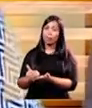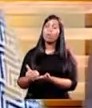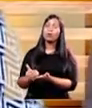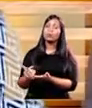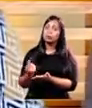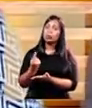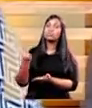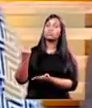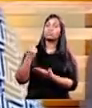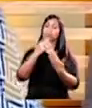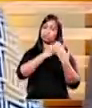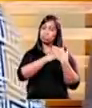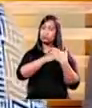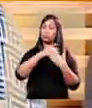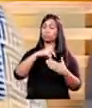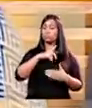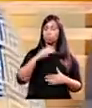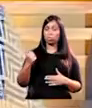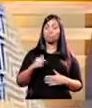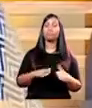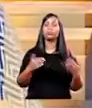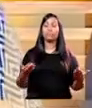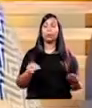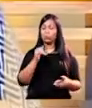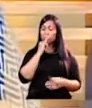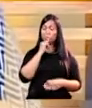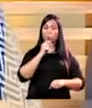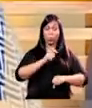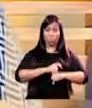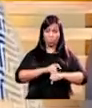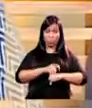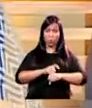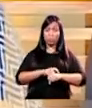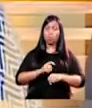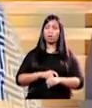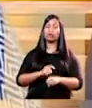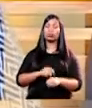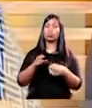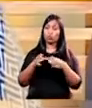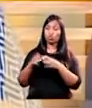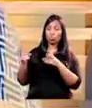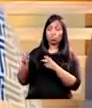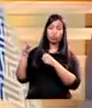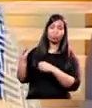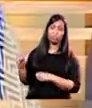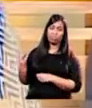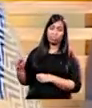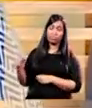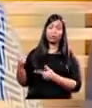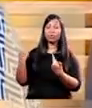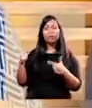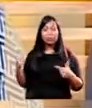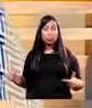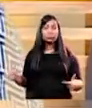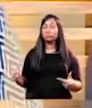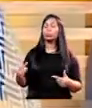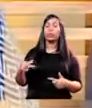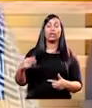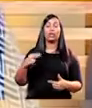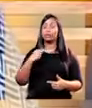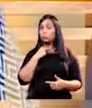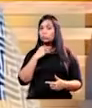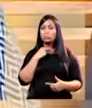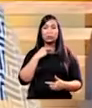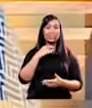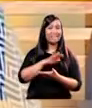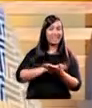de emancipação e responsabilidade. Sim. Então, a partir do momento que a equipe identifica que não tem uma